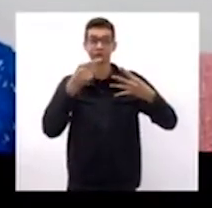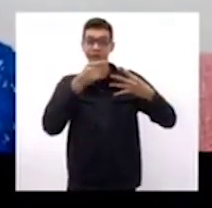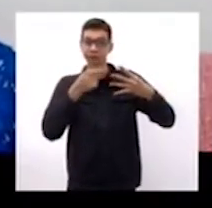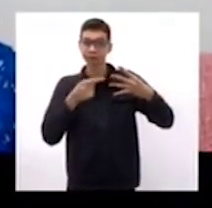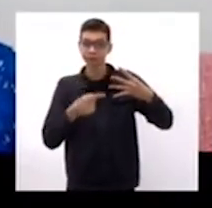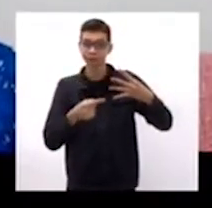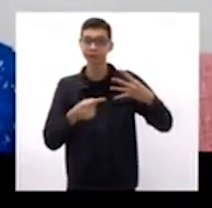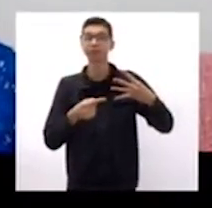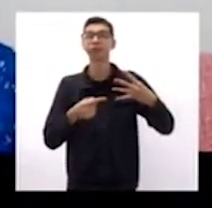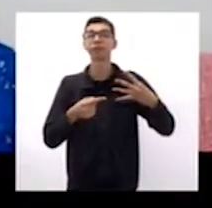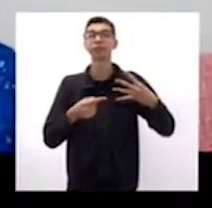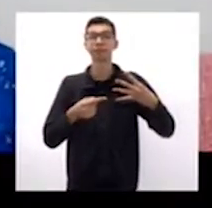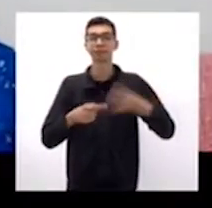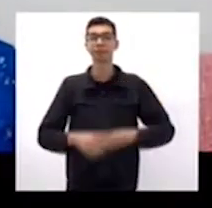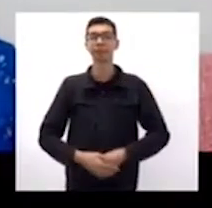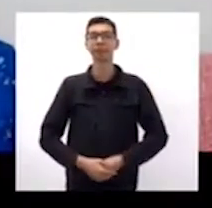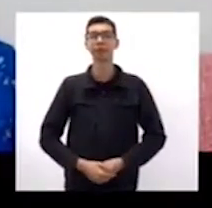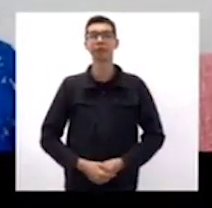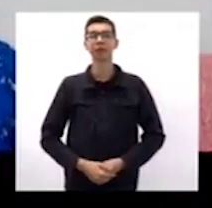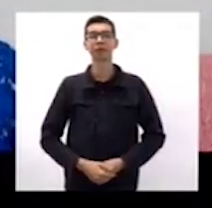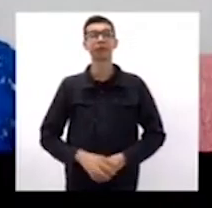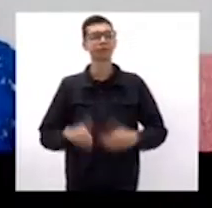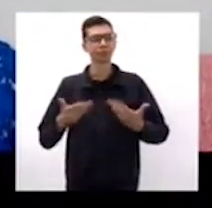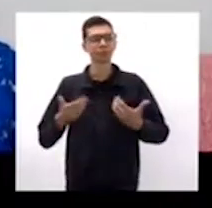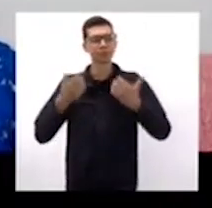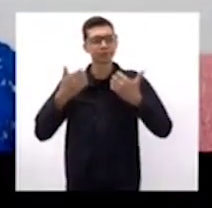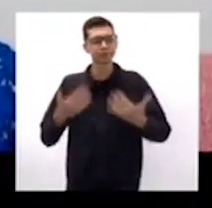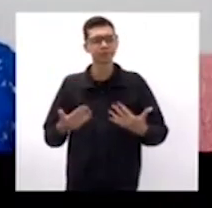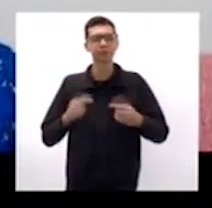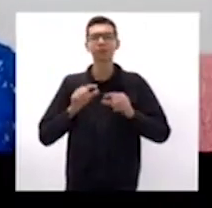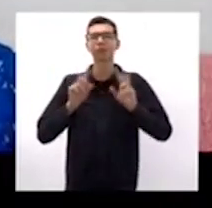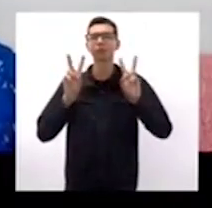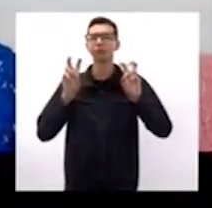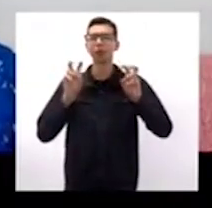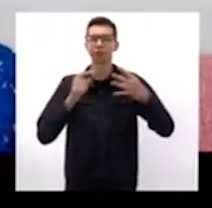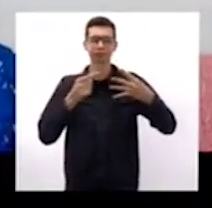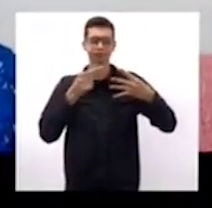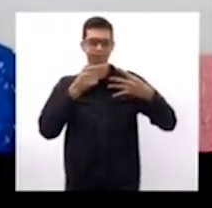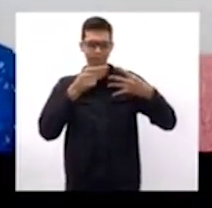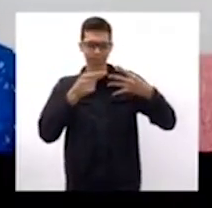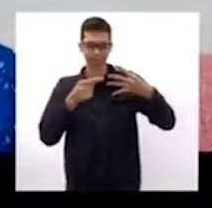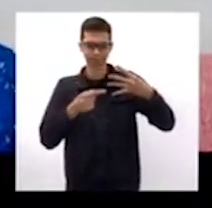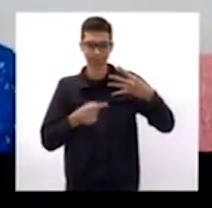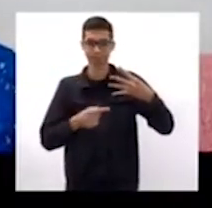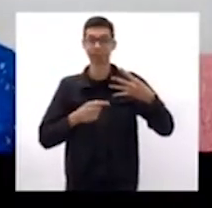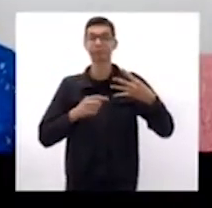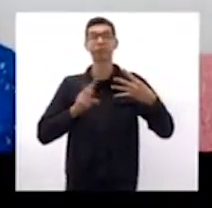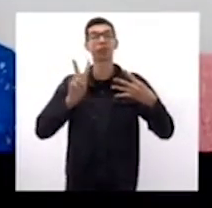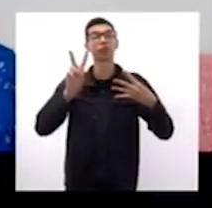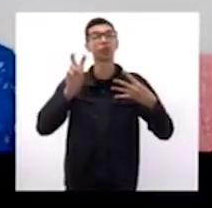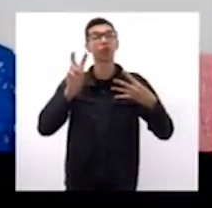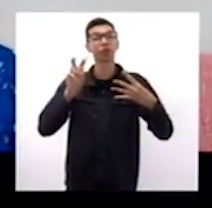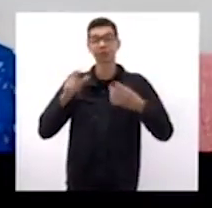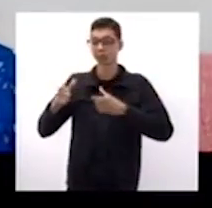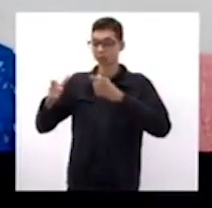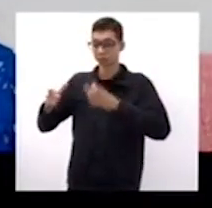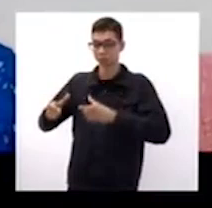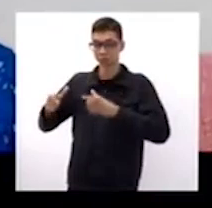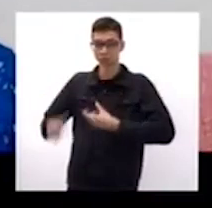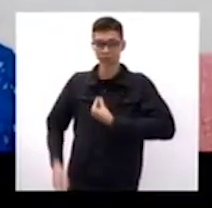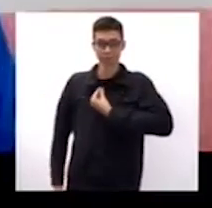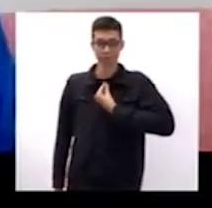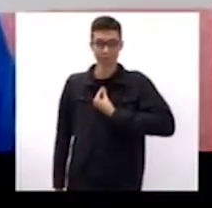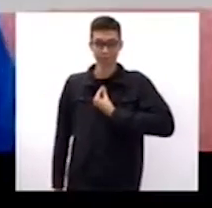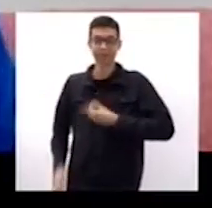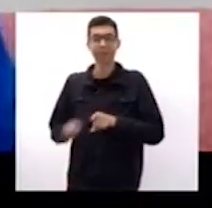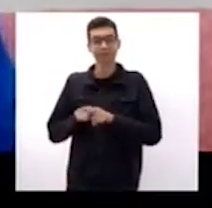ser levadas em consideração. Então vamos falar um pouco a respeito dessas 4 dimensões no ambiente físico e no ambiente